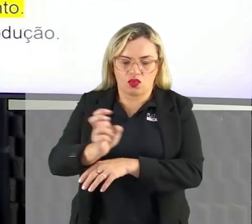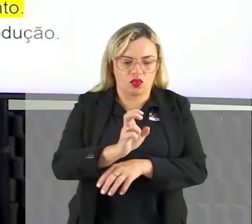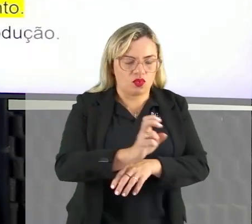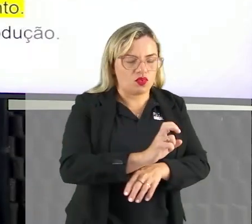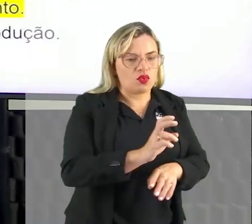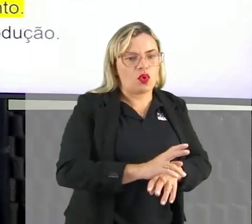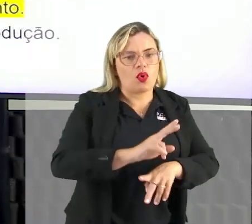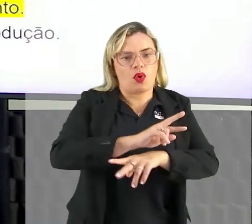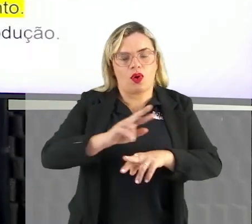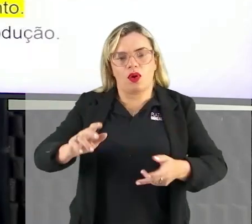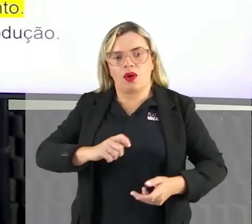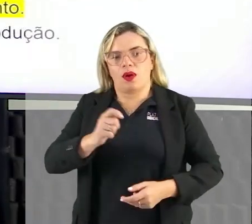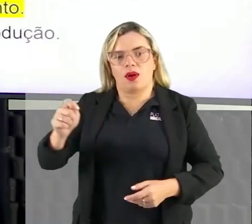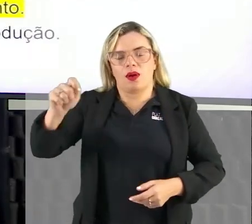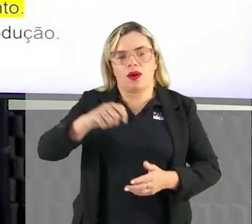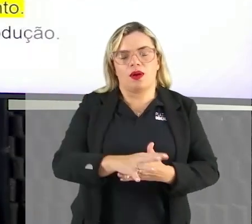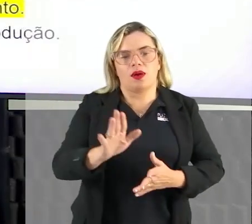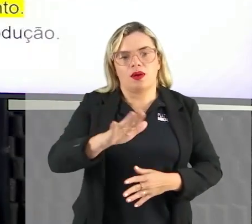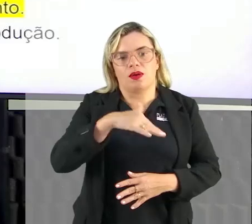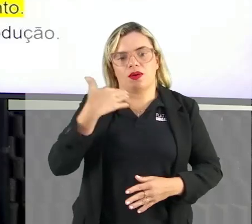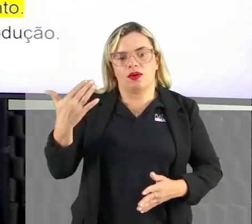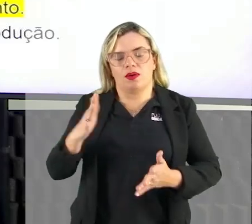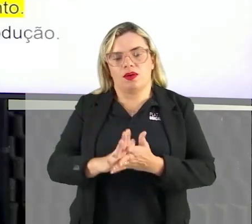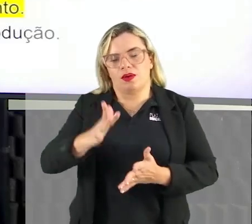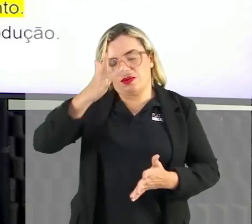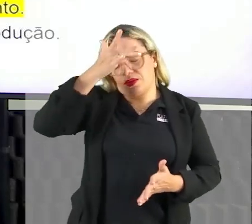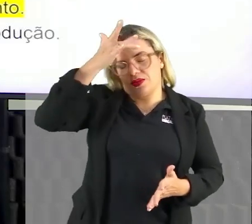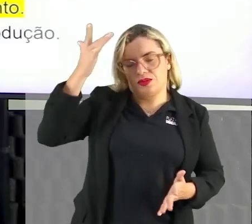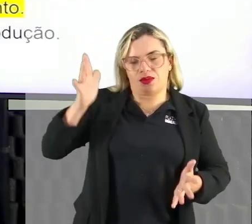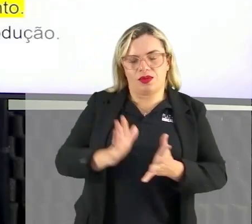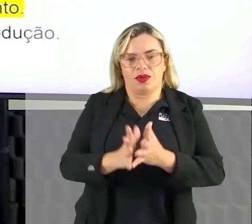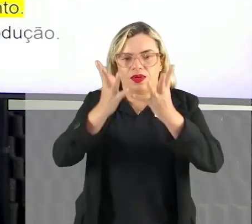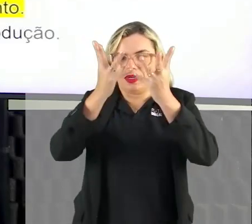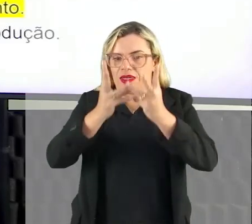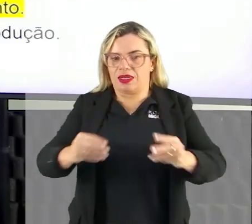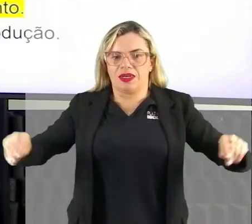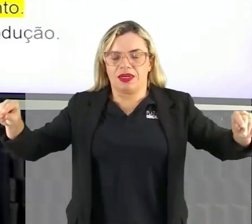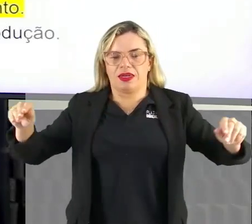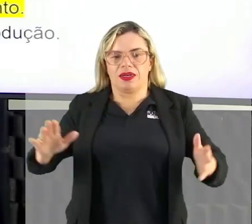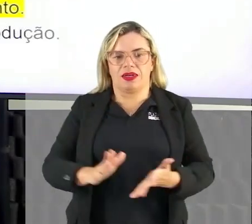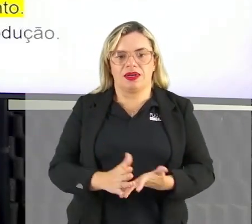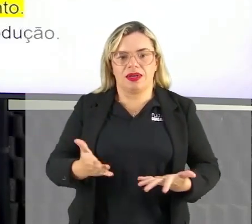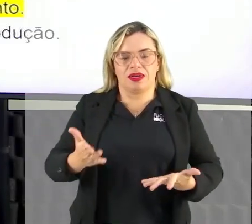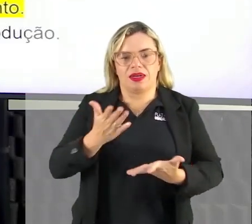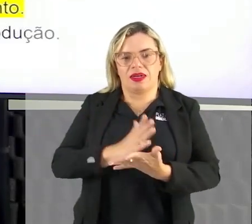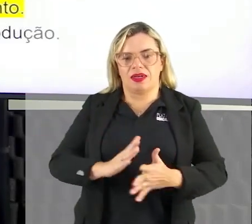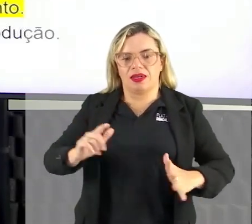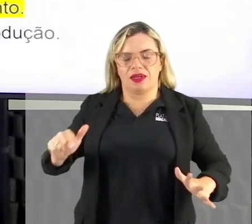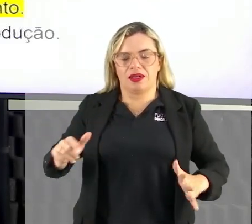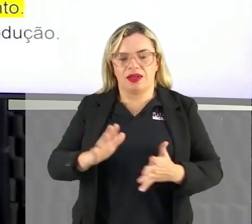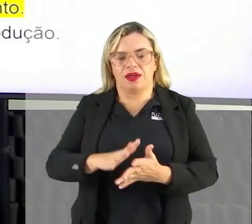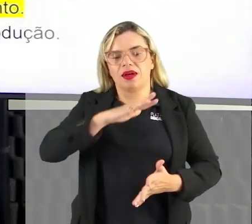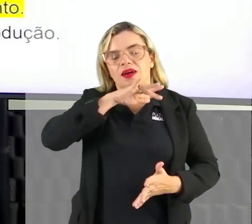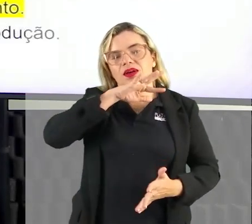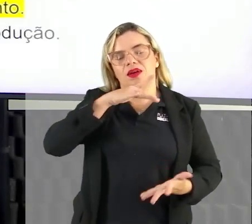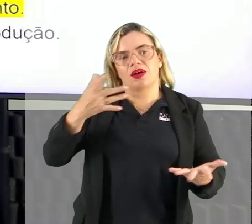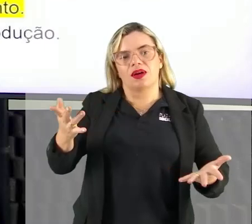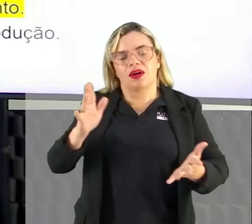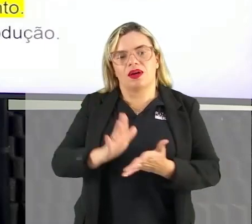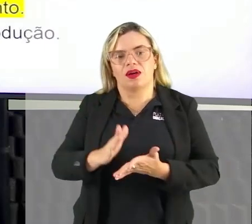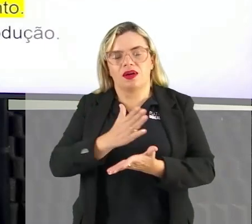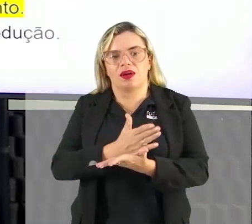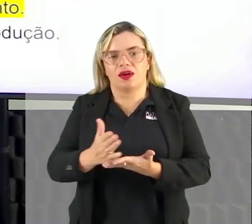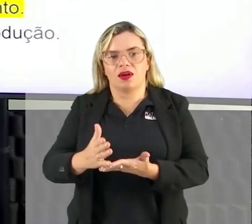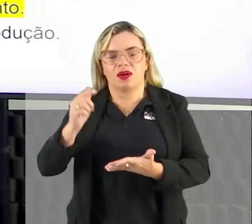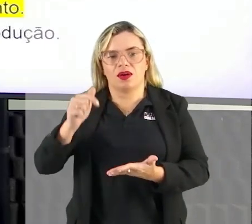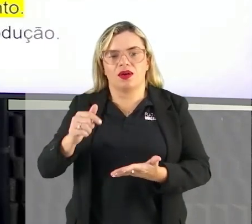abelhas. Então, quer dizer, o ser humano, ele primeiro destrói, aí depois ele vem, olha, foi ruim, aí ele começa a